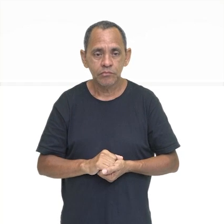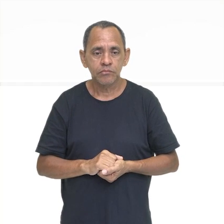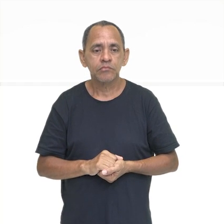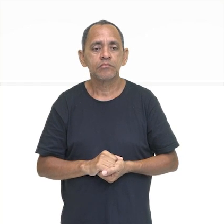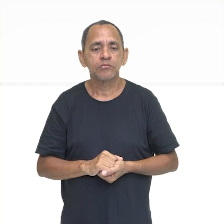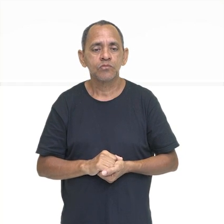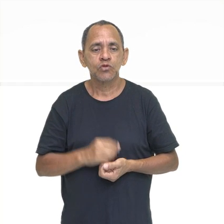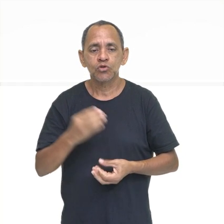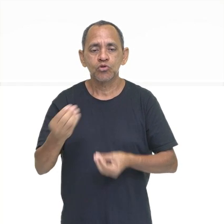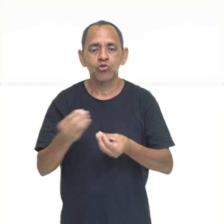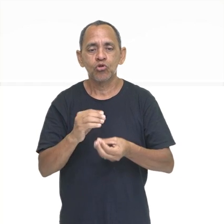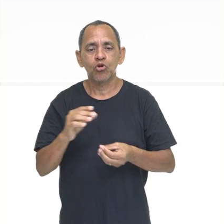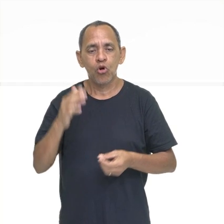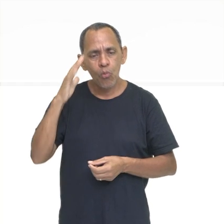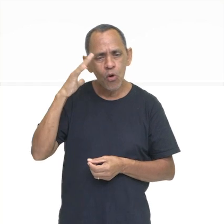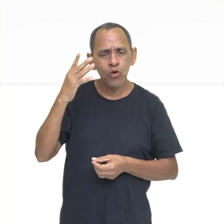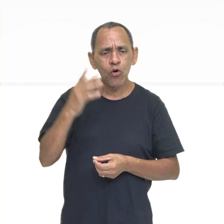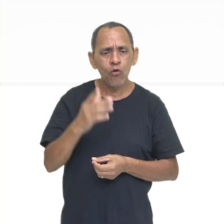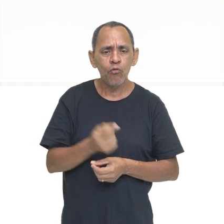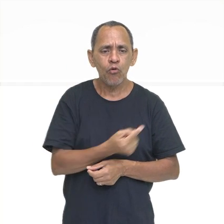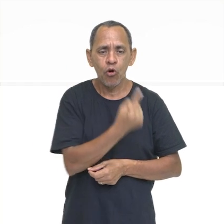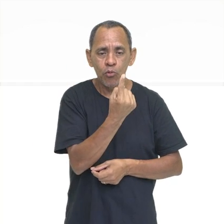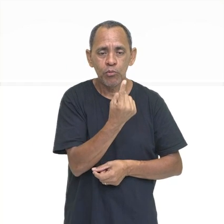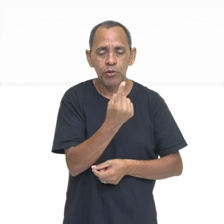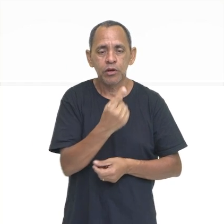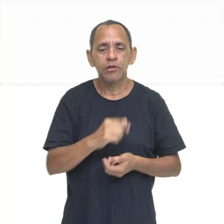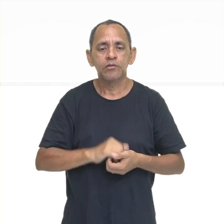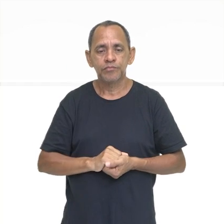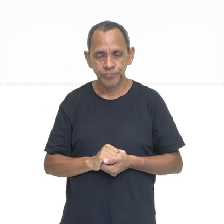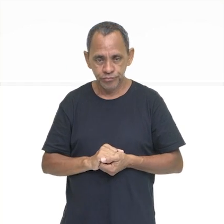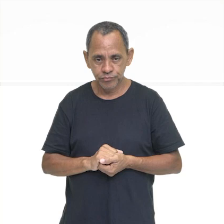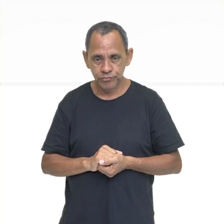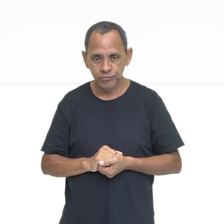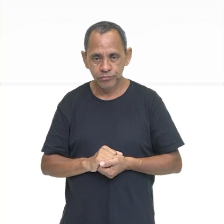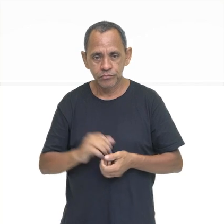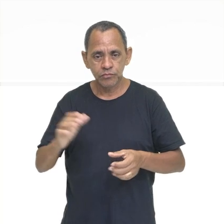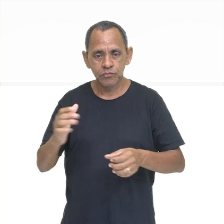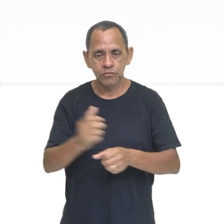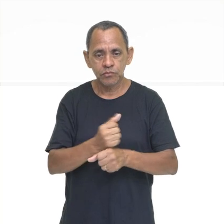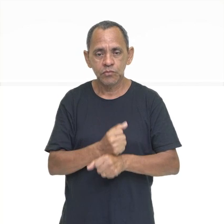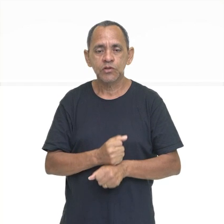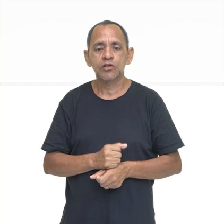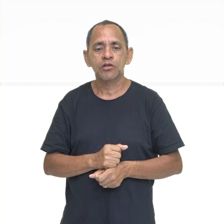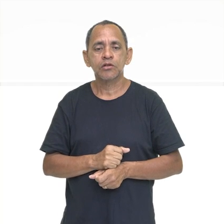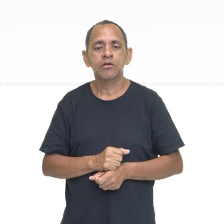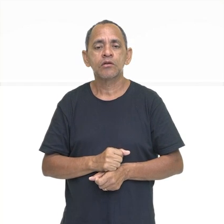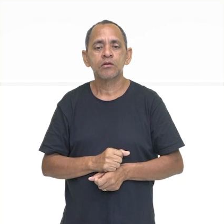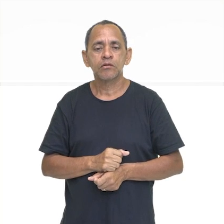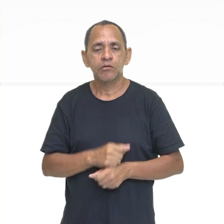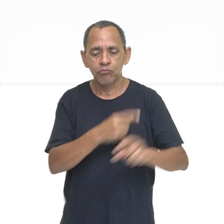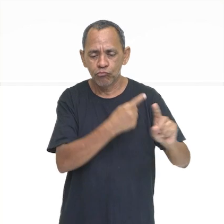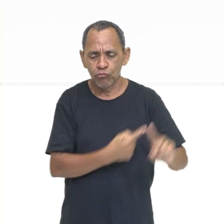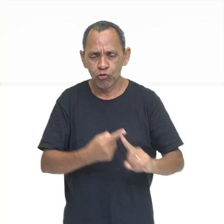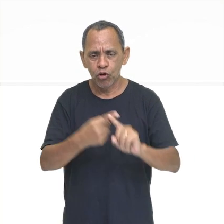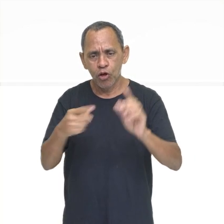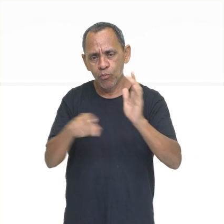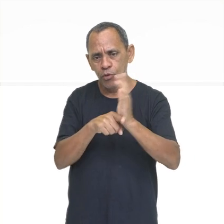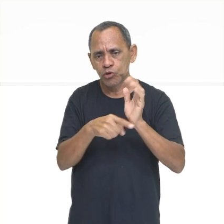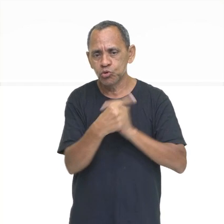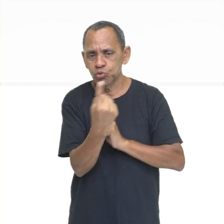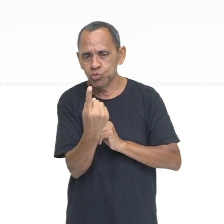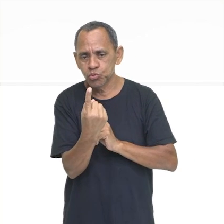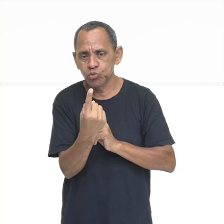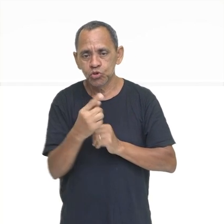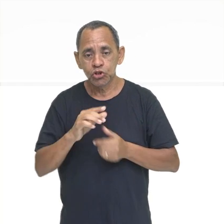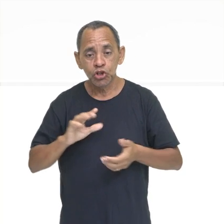primeira equação por -1 Olha o que que vai acontecer quando eu multiplico por -1 vamos